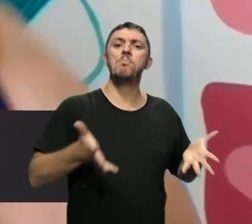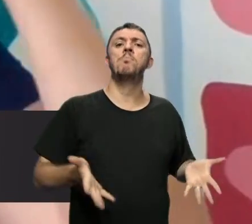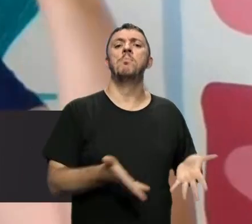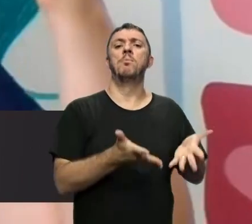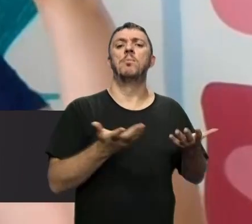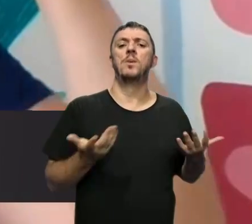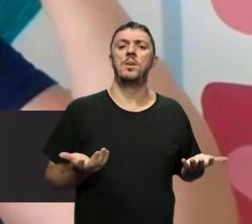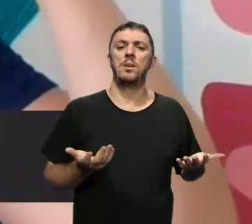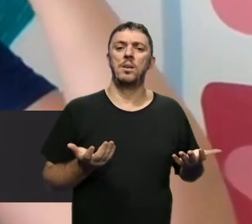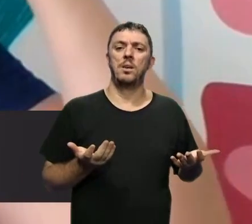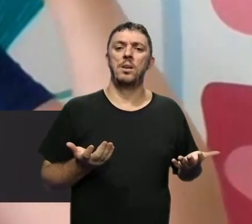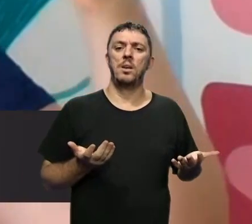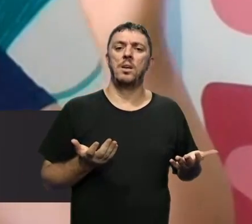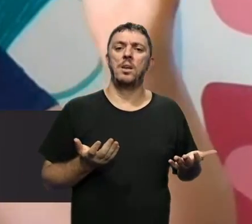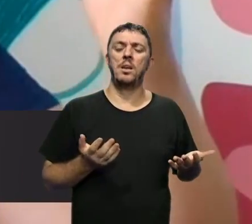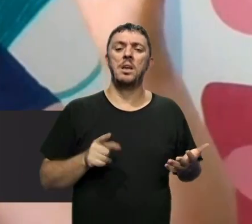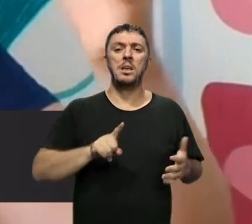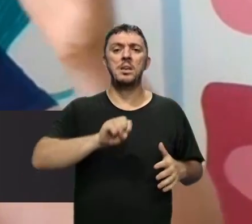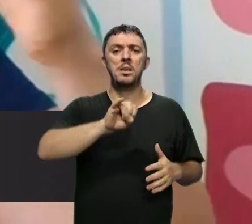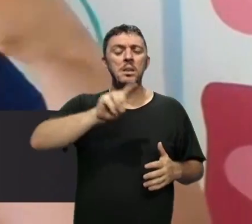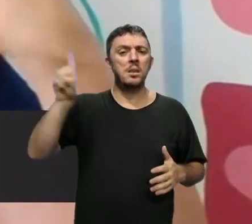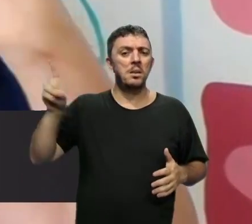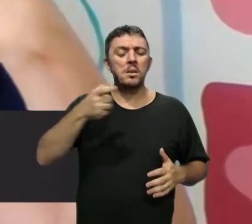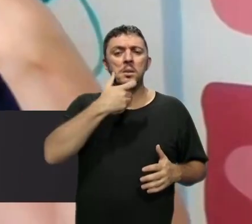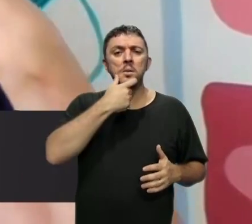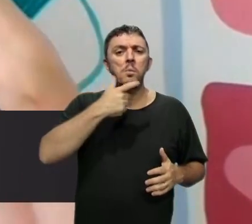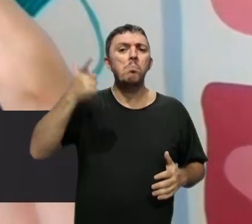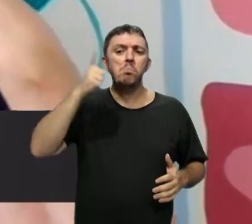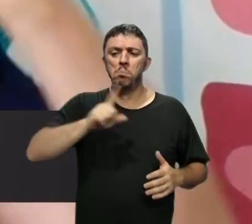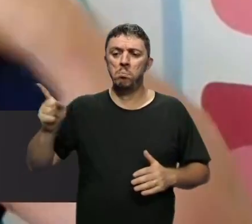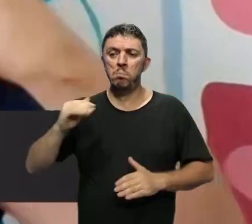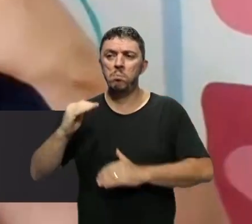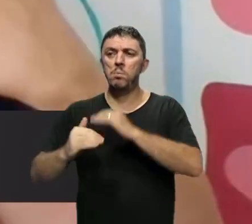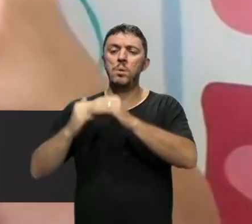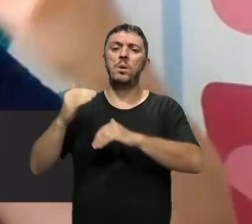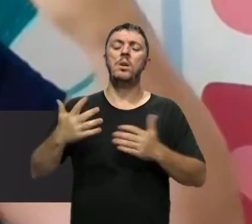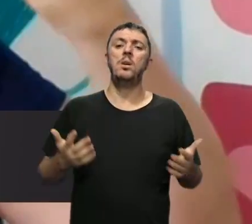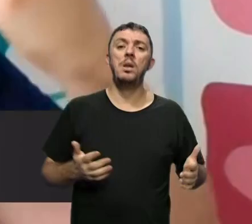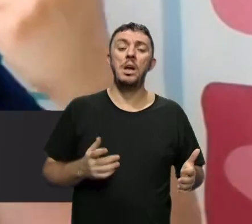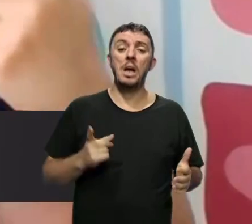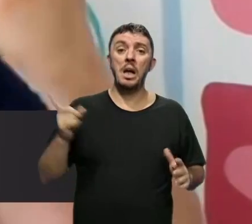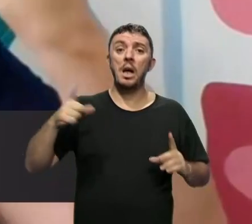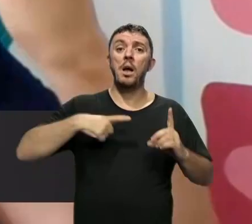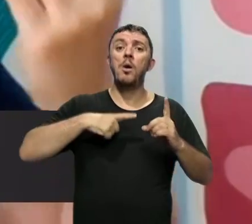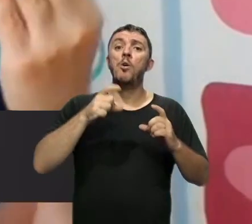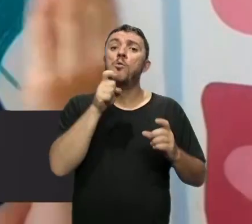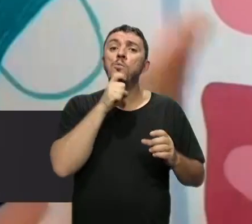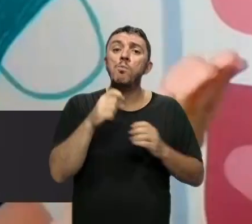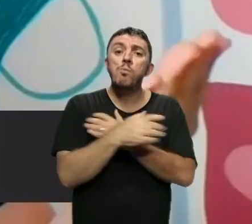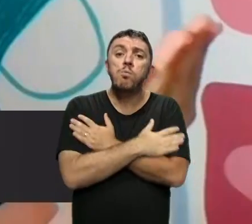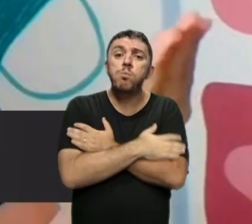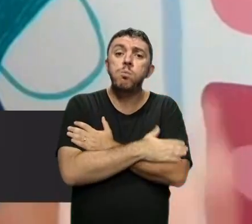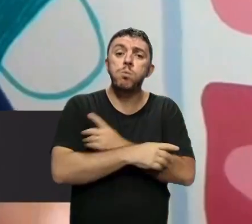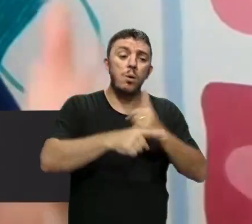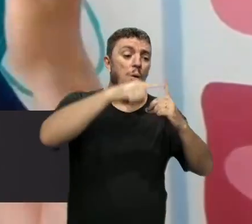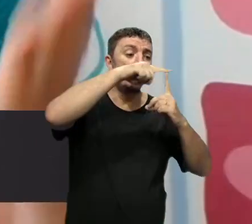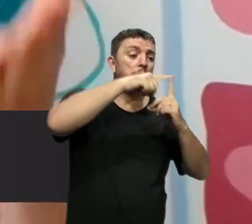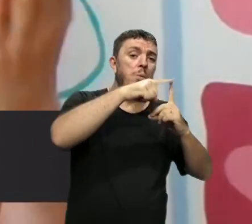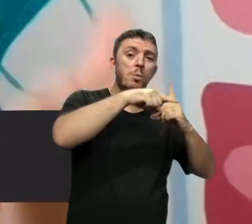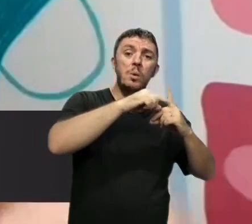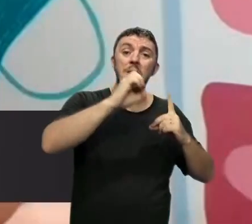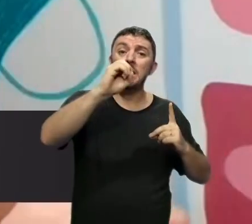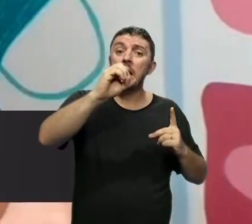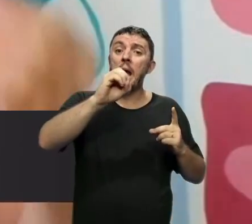se os caras lá conseguem fazer isso acontecer, né? Eu peguei temperatura 0 graus com sensação térmica de menos 12.